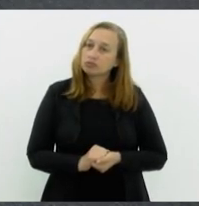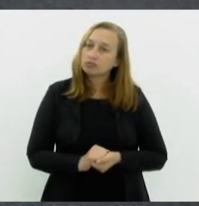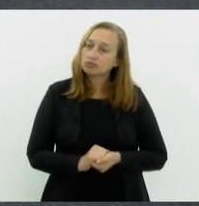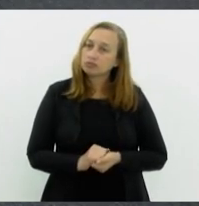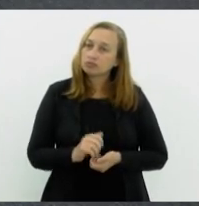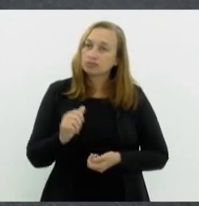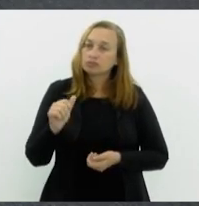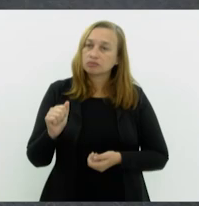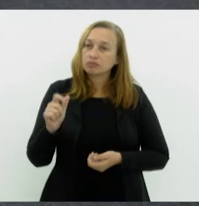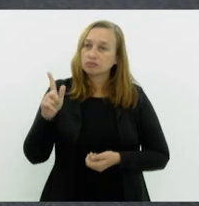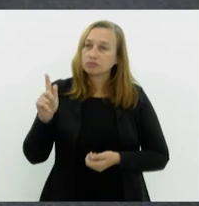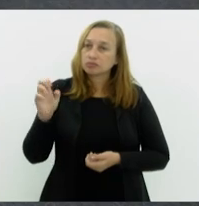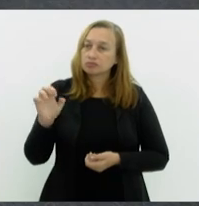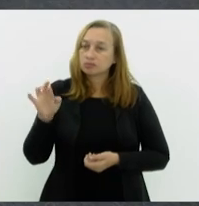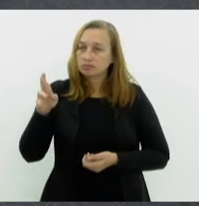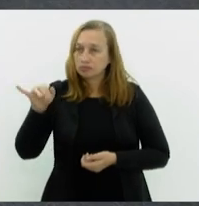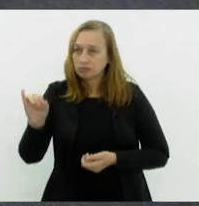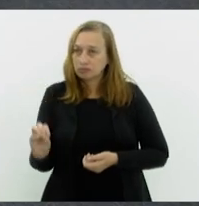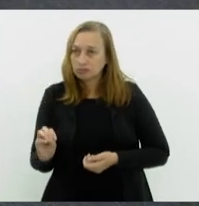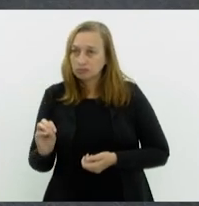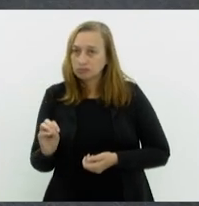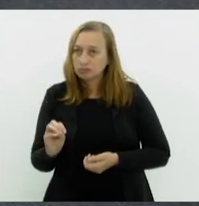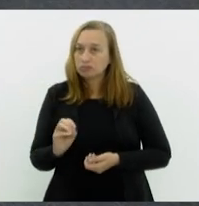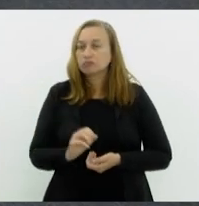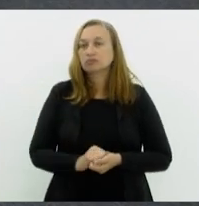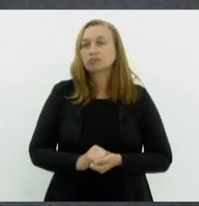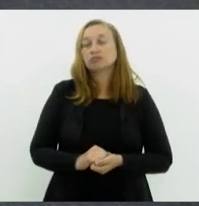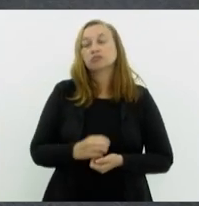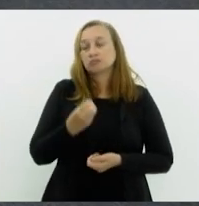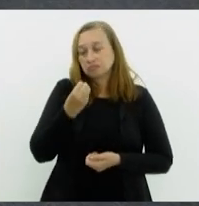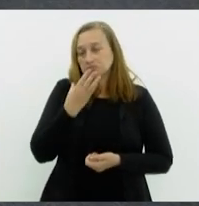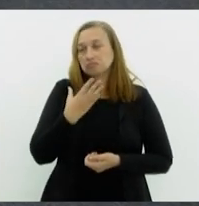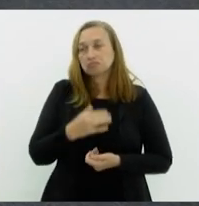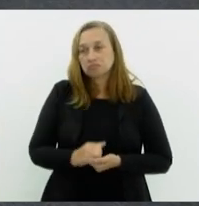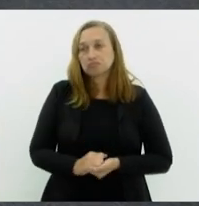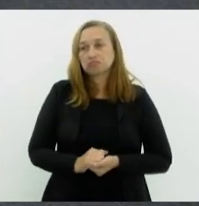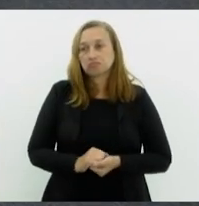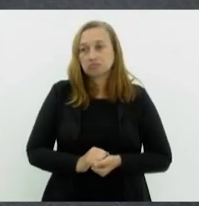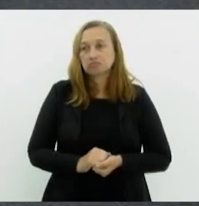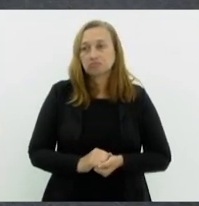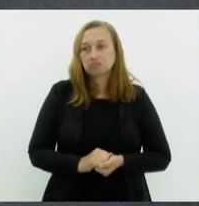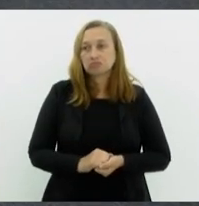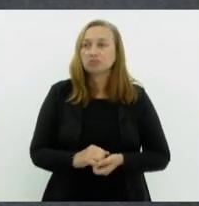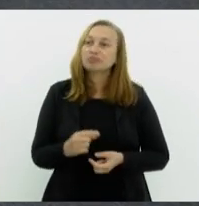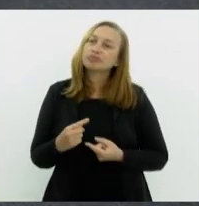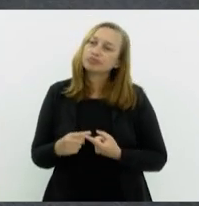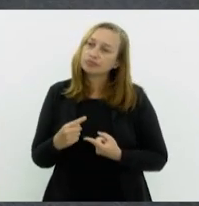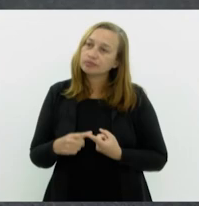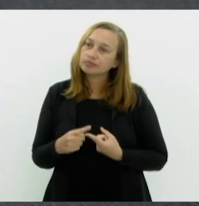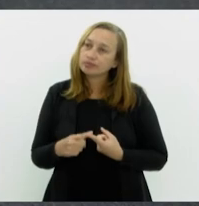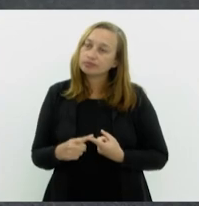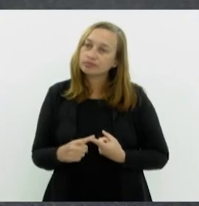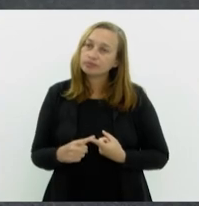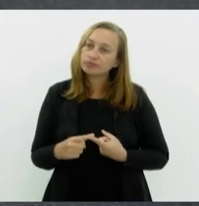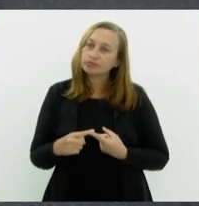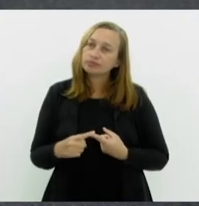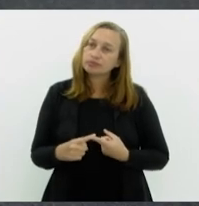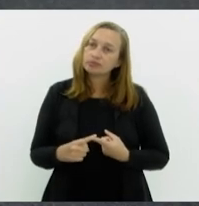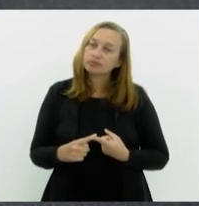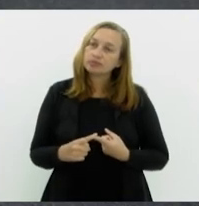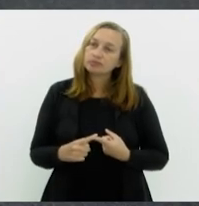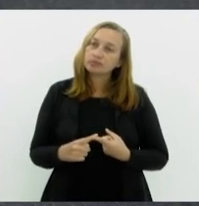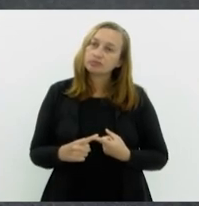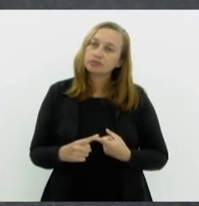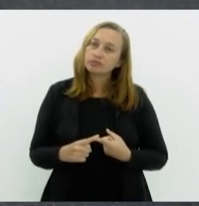AGRIO, é extremamente oportuna, porque entra dia, faz